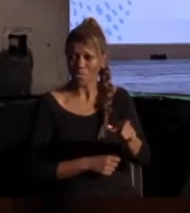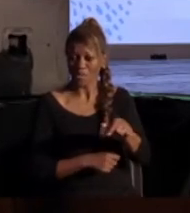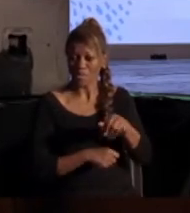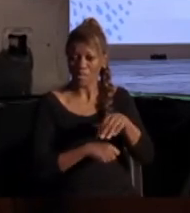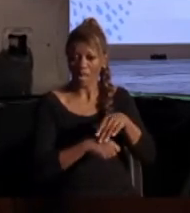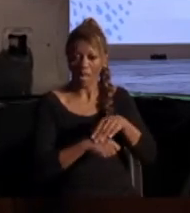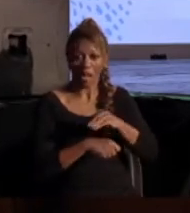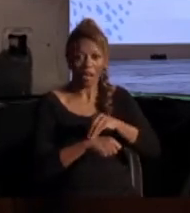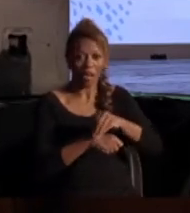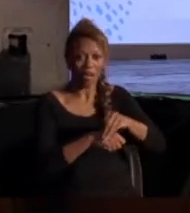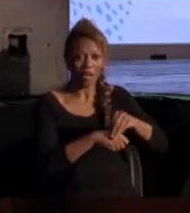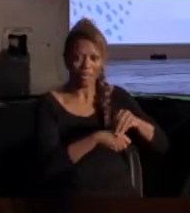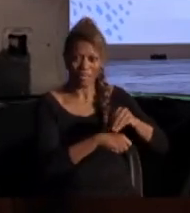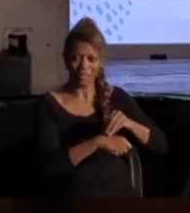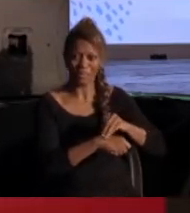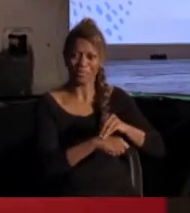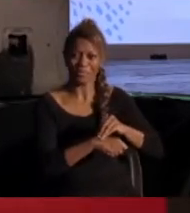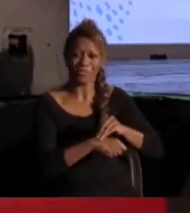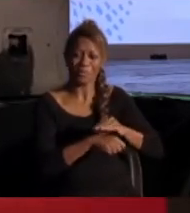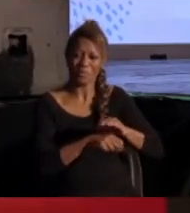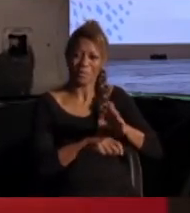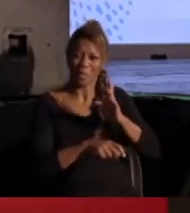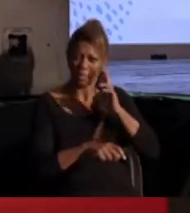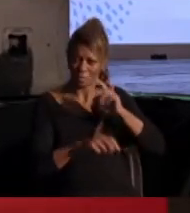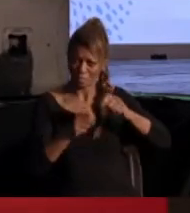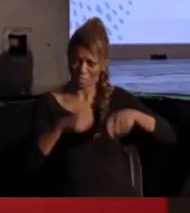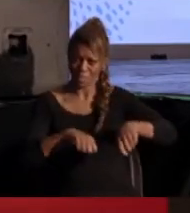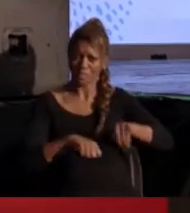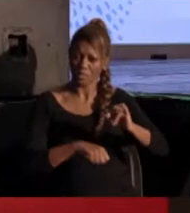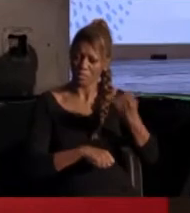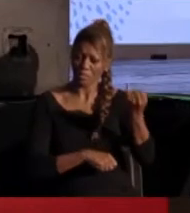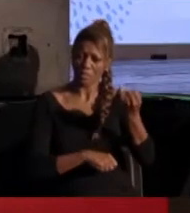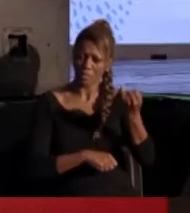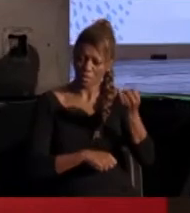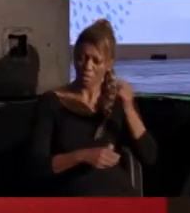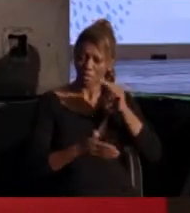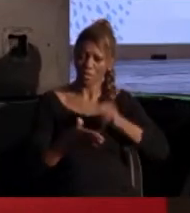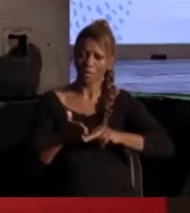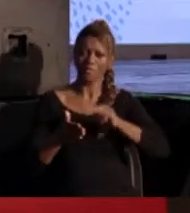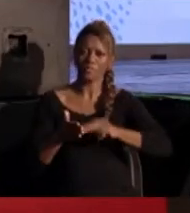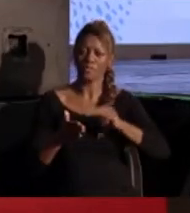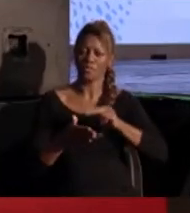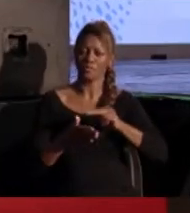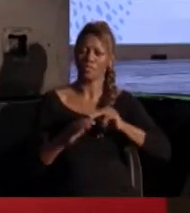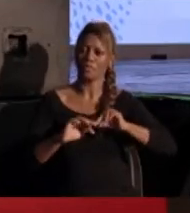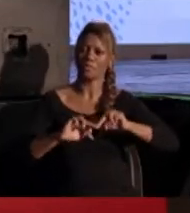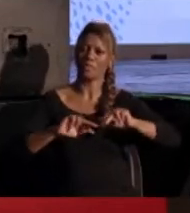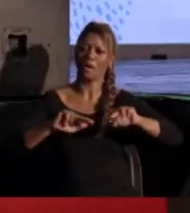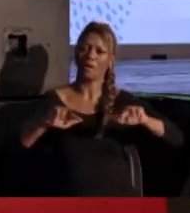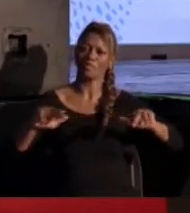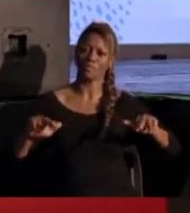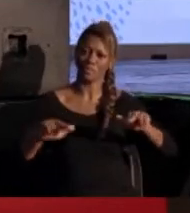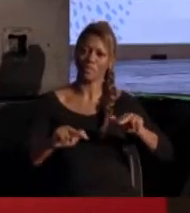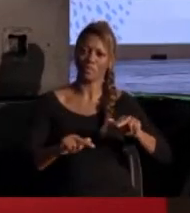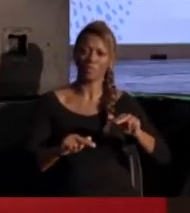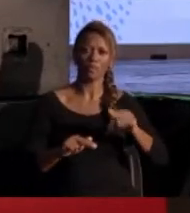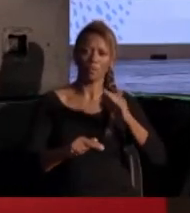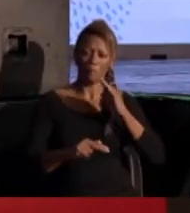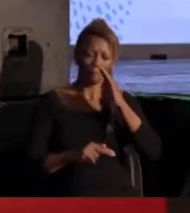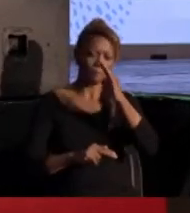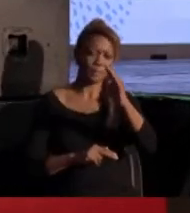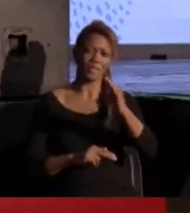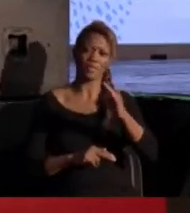soja. Entendeu? Leiam lá. É importante ler a composição das coisas, entendeu? Isso é parte um